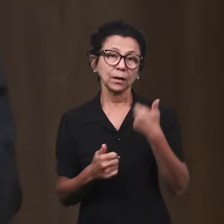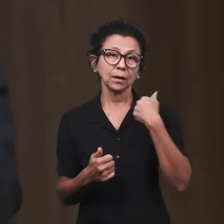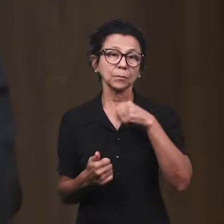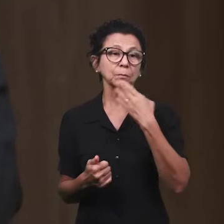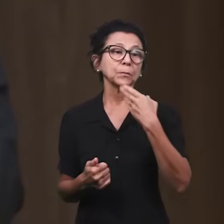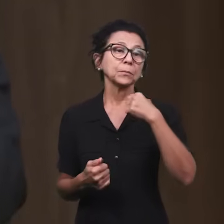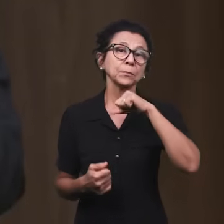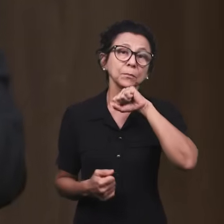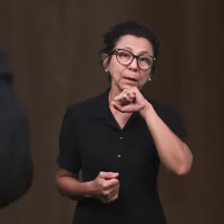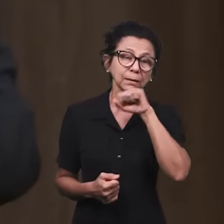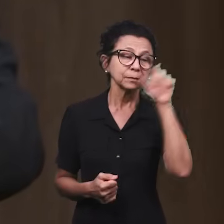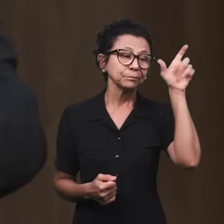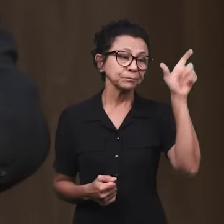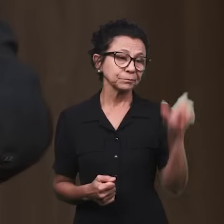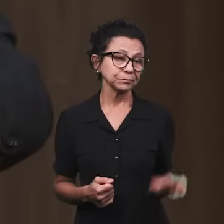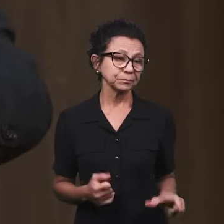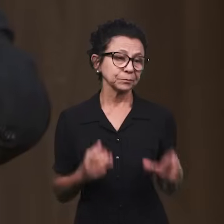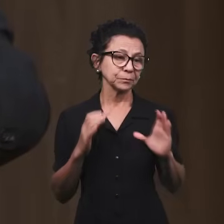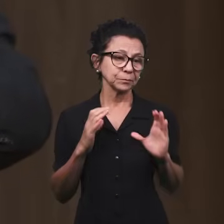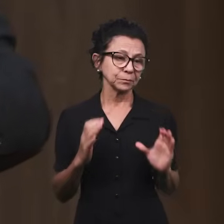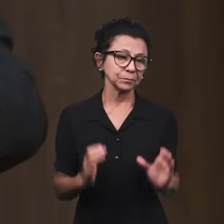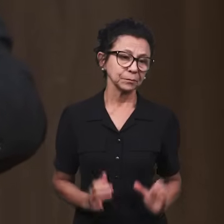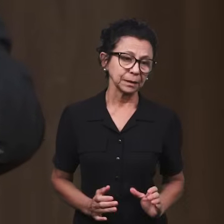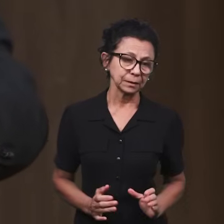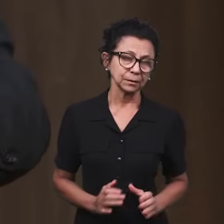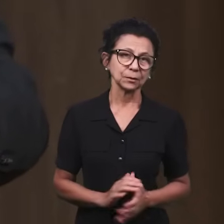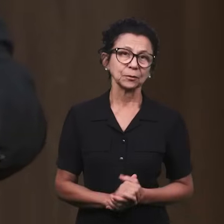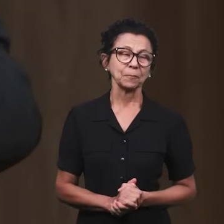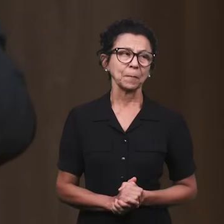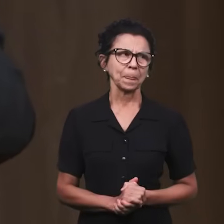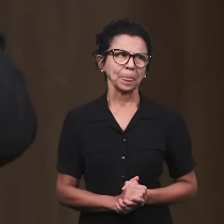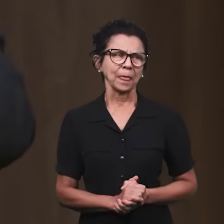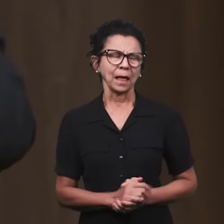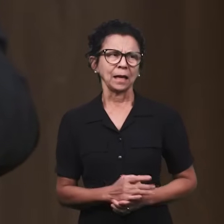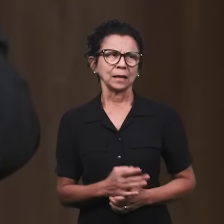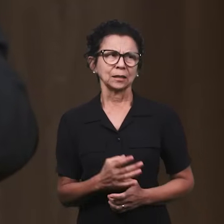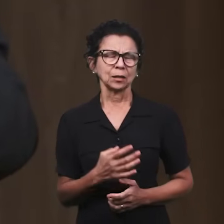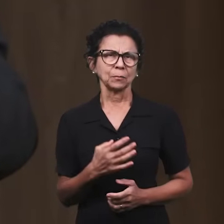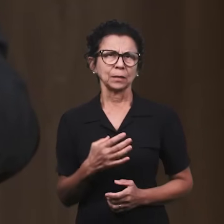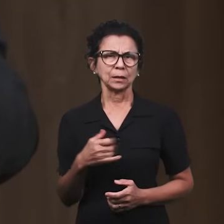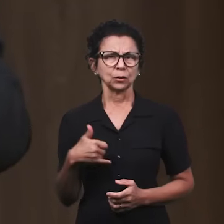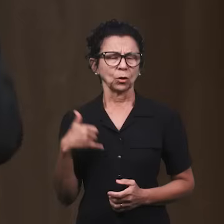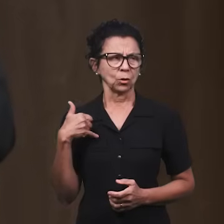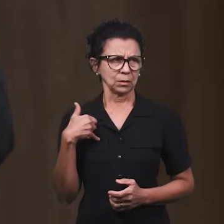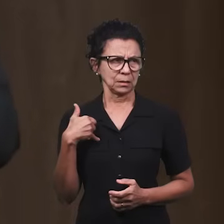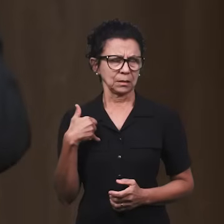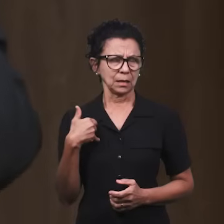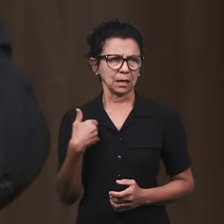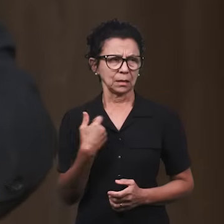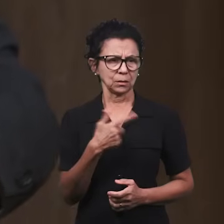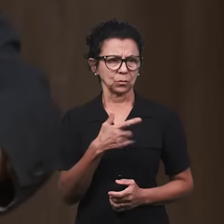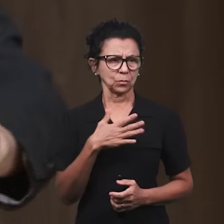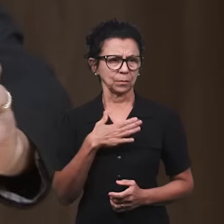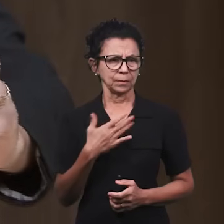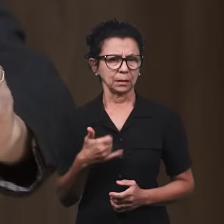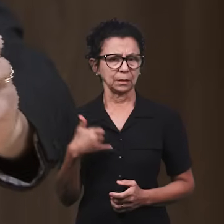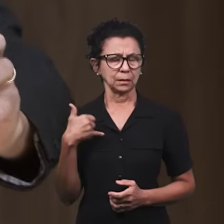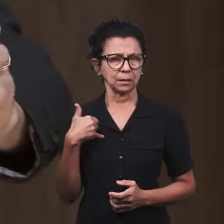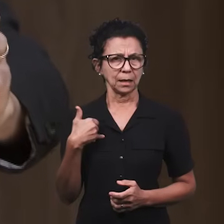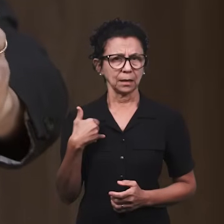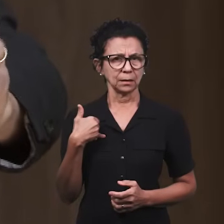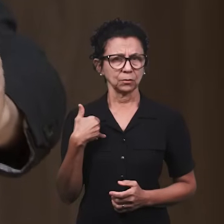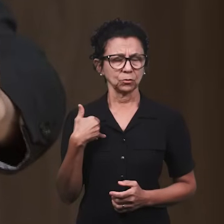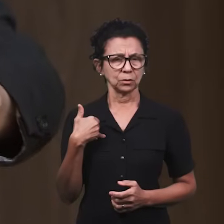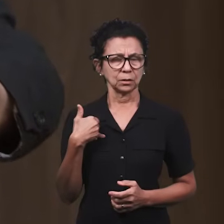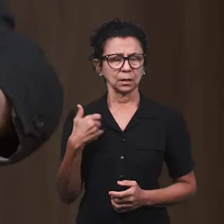geração, né? Tem aquela geração nossa, que é a geração, que nós pensamos aqui, de transição. Nós nascemos e